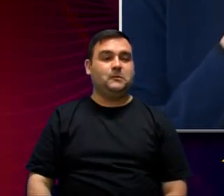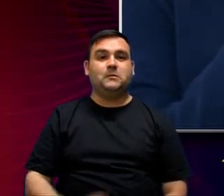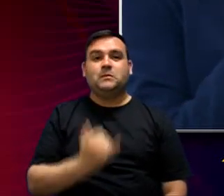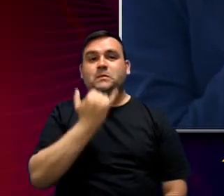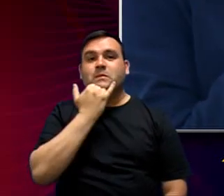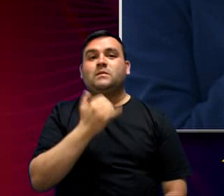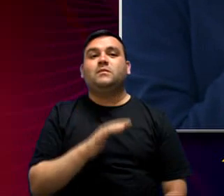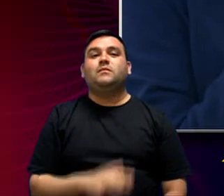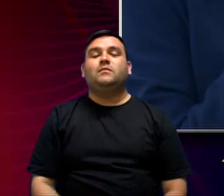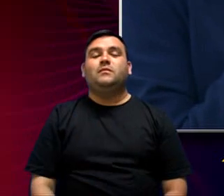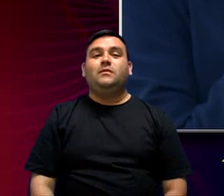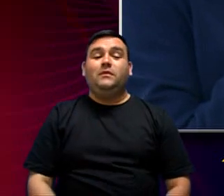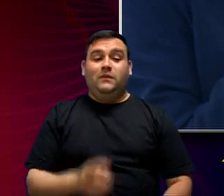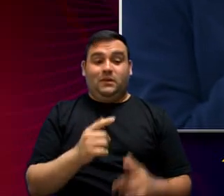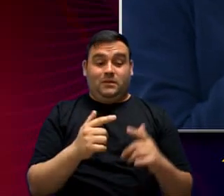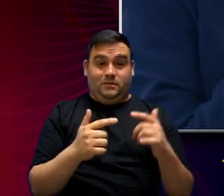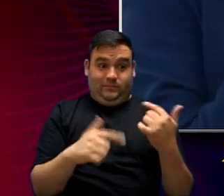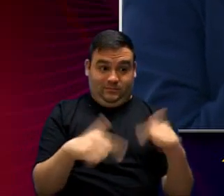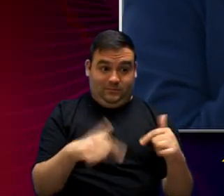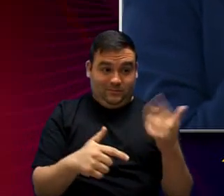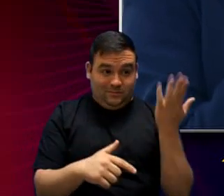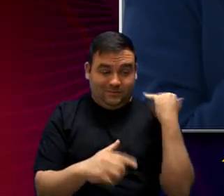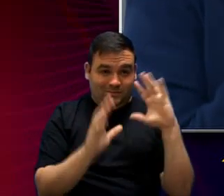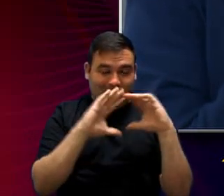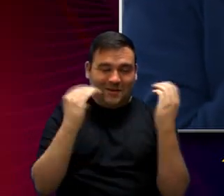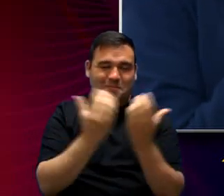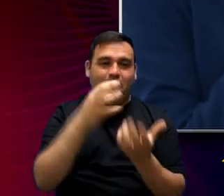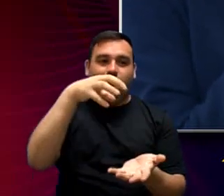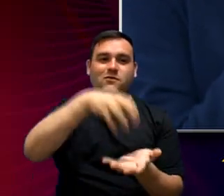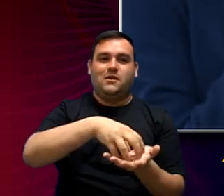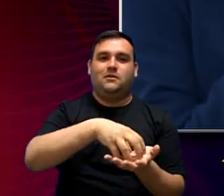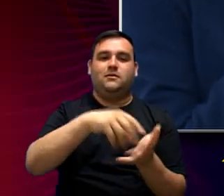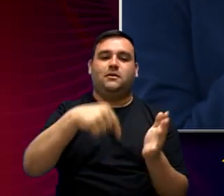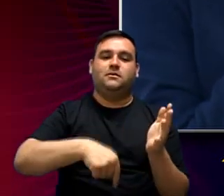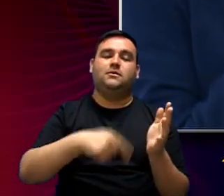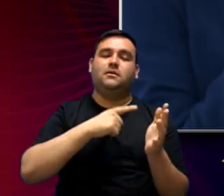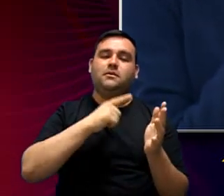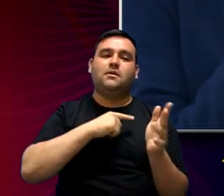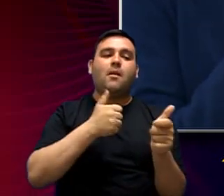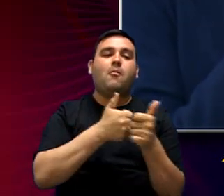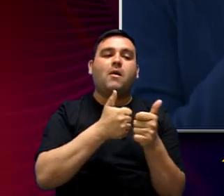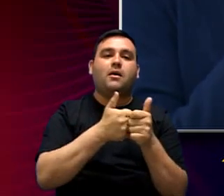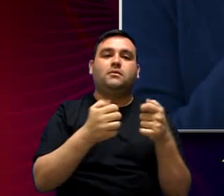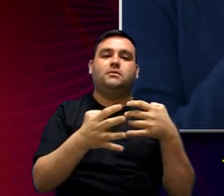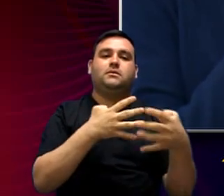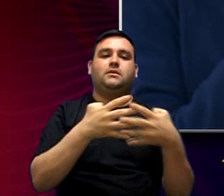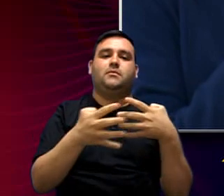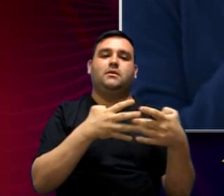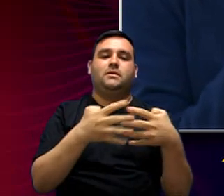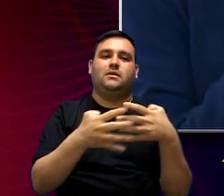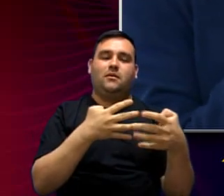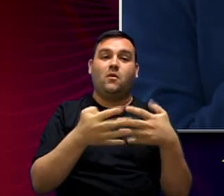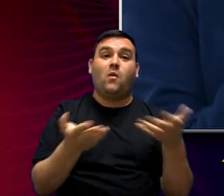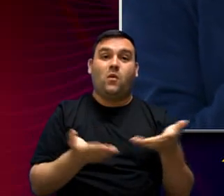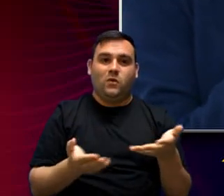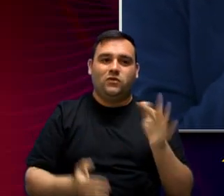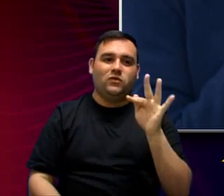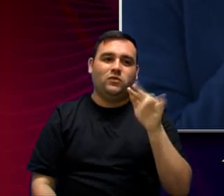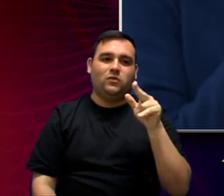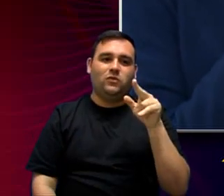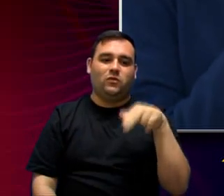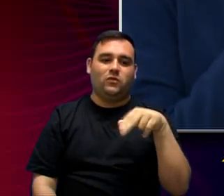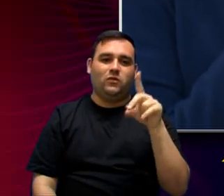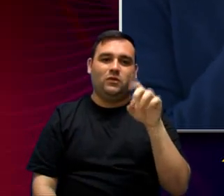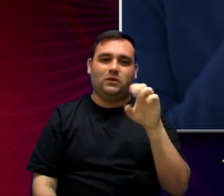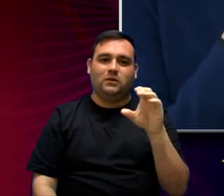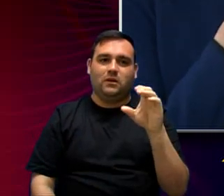Desculpe. Trabalhamos quando a Câmara era no centro da cidade, perto do terminal. Ali na Fundec, onde, né, hoje é a Fundec.